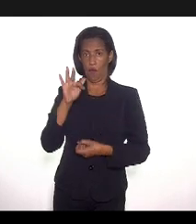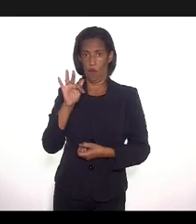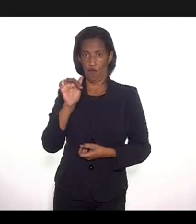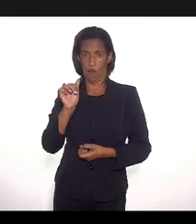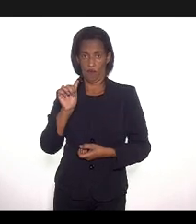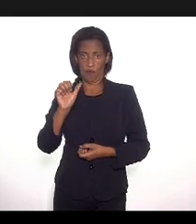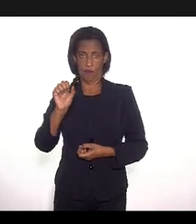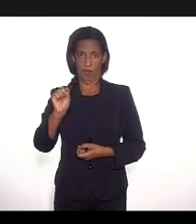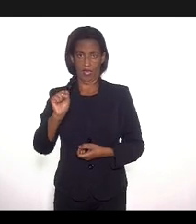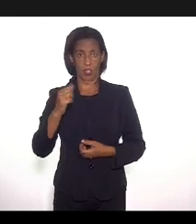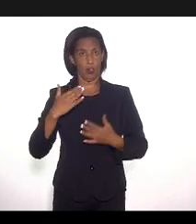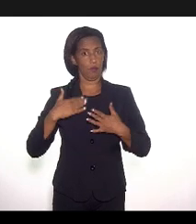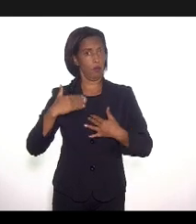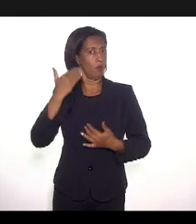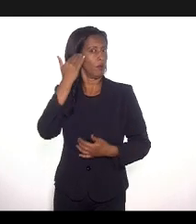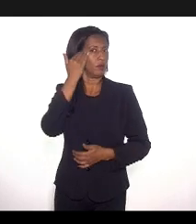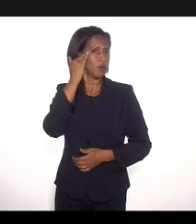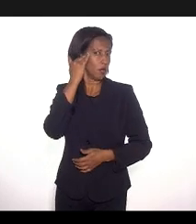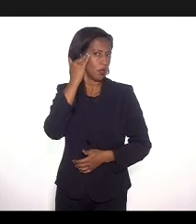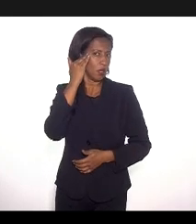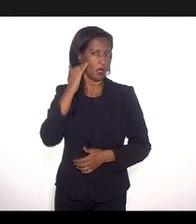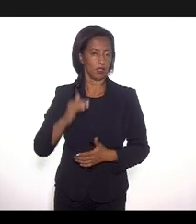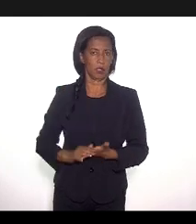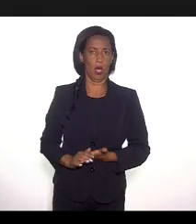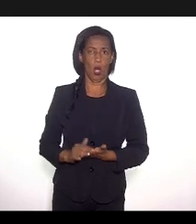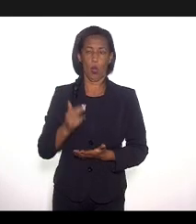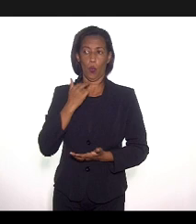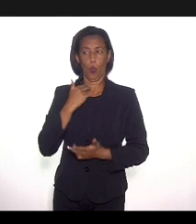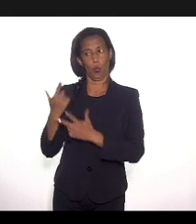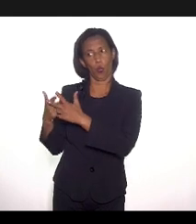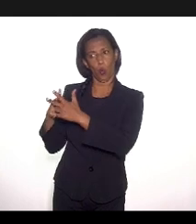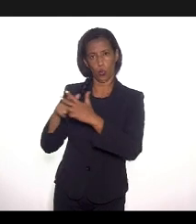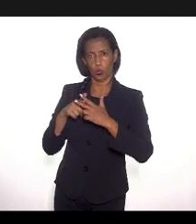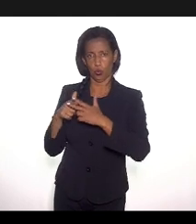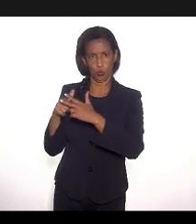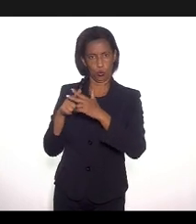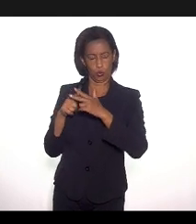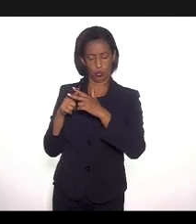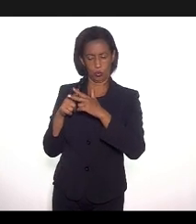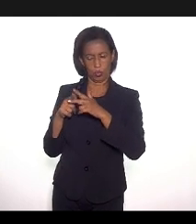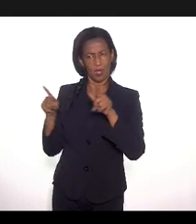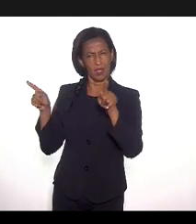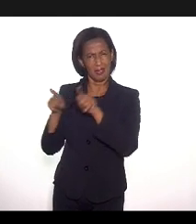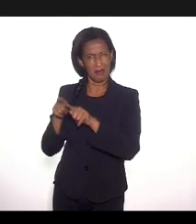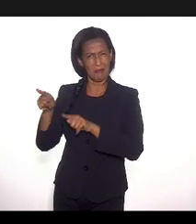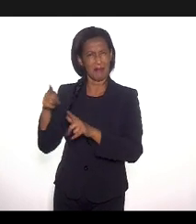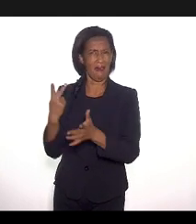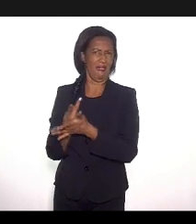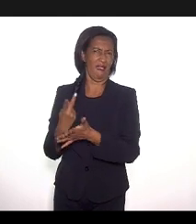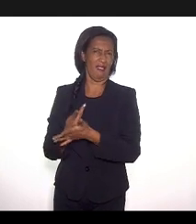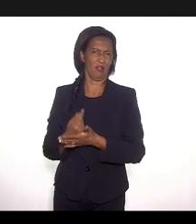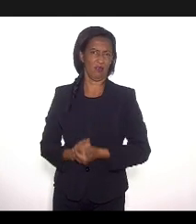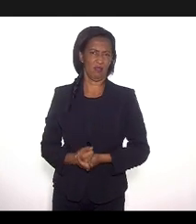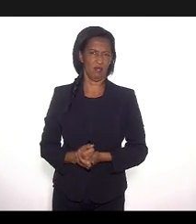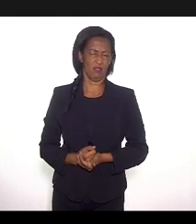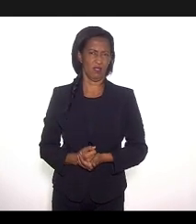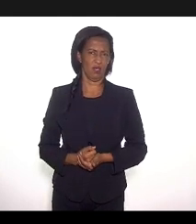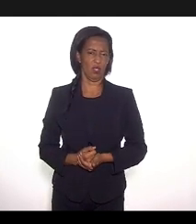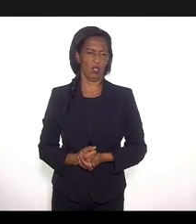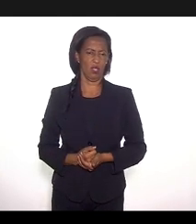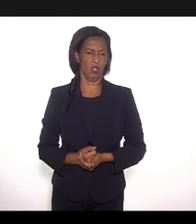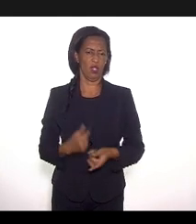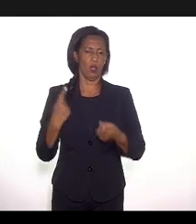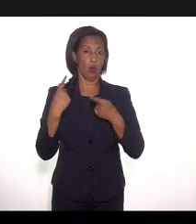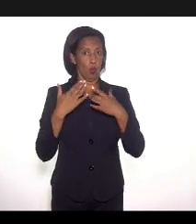entendimento, a gente não pode corrigir, ele também está errado, né? Porque não devia dar, no